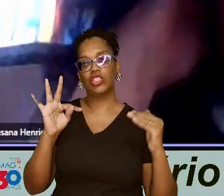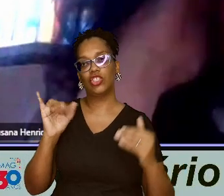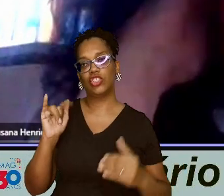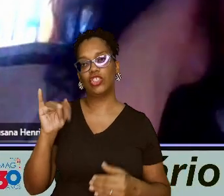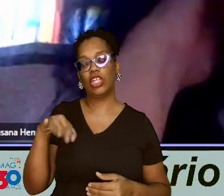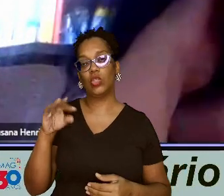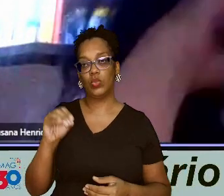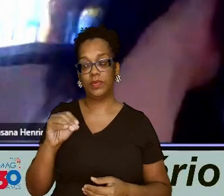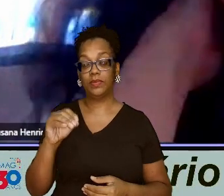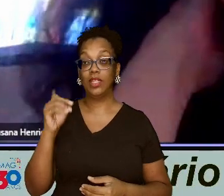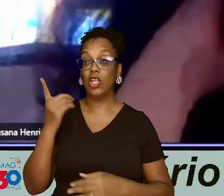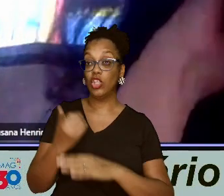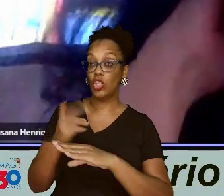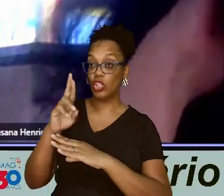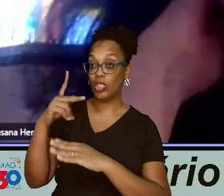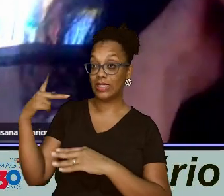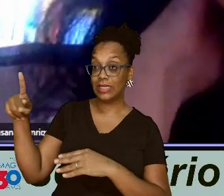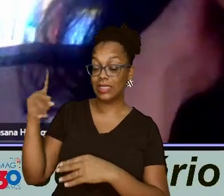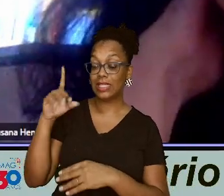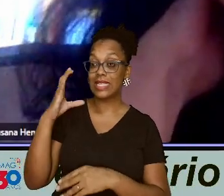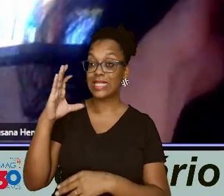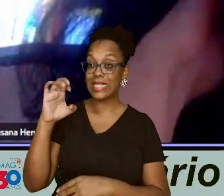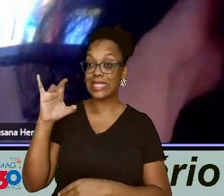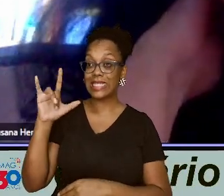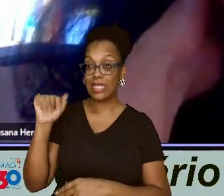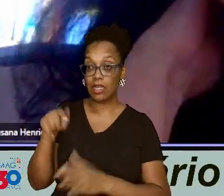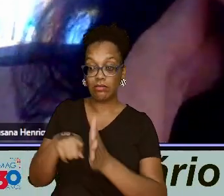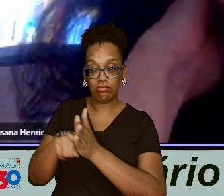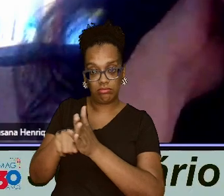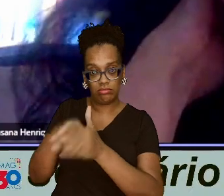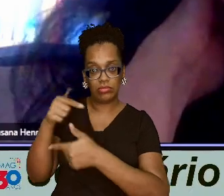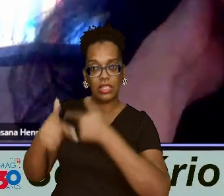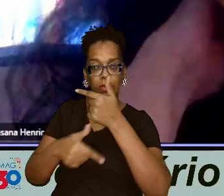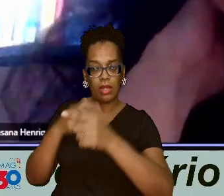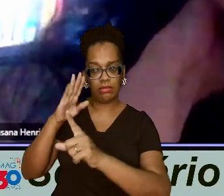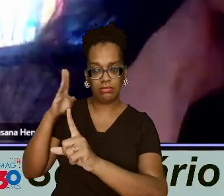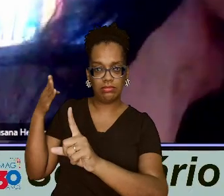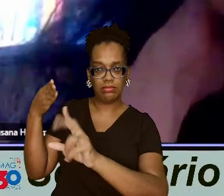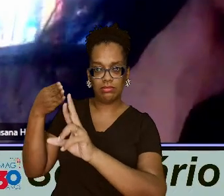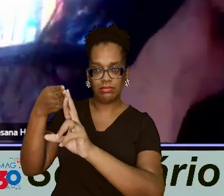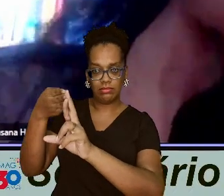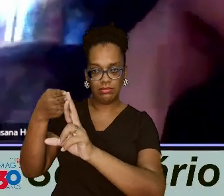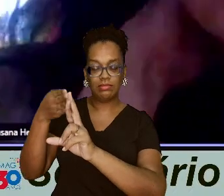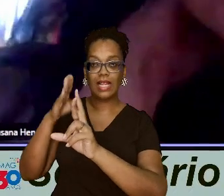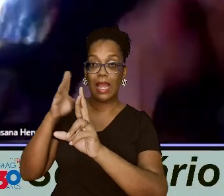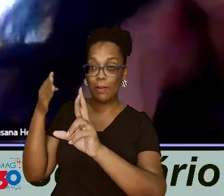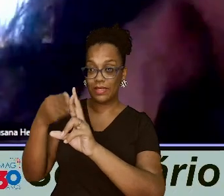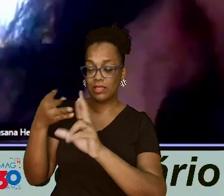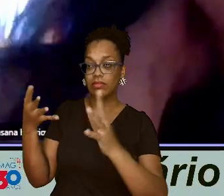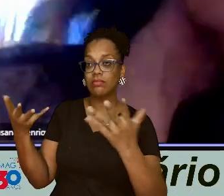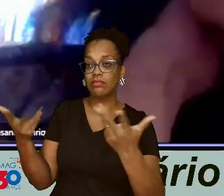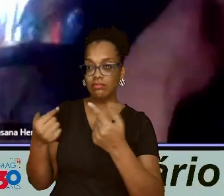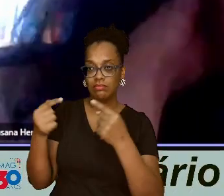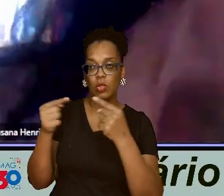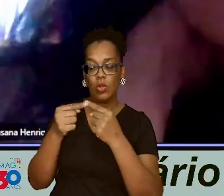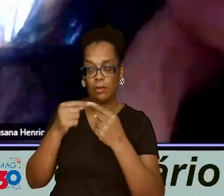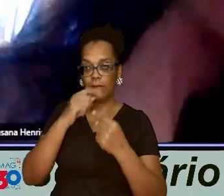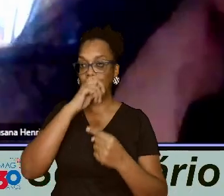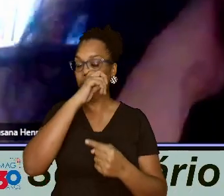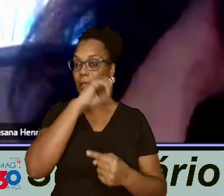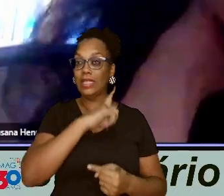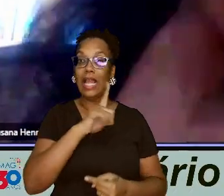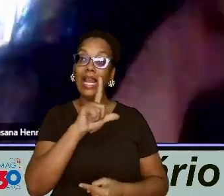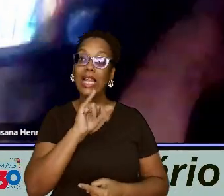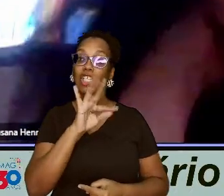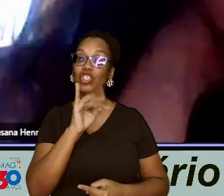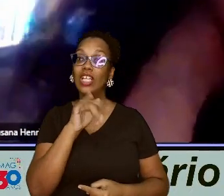é um trabalho que ela olha principalmente para a representatividade adequada e que ela vai falar, olha, o litigante repetitivo tem mais voz aqui, porque ele consegue se organizar